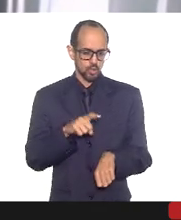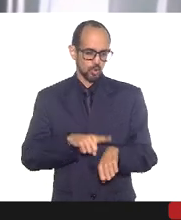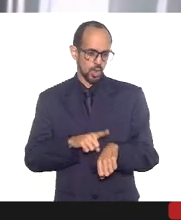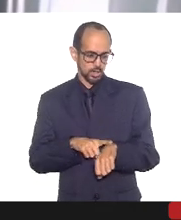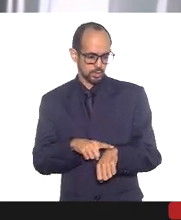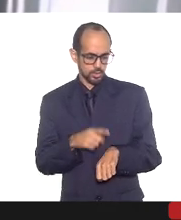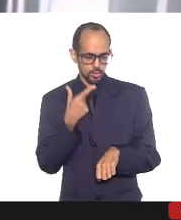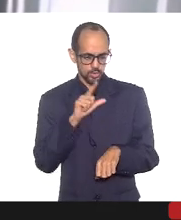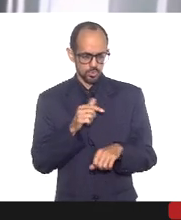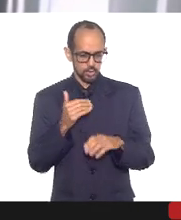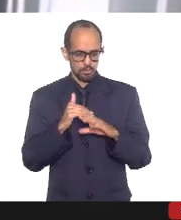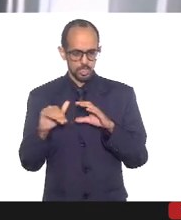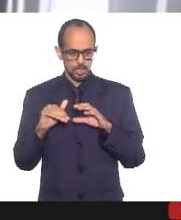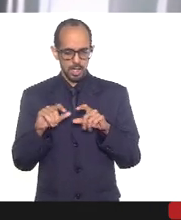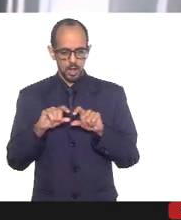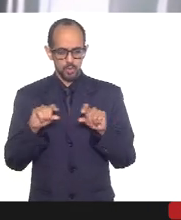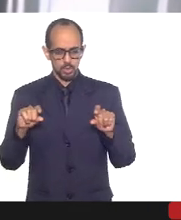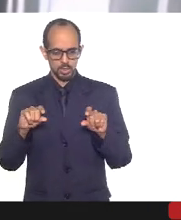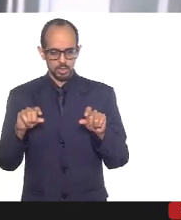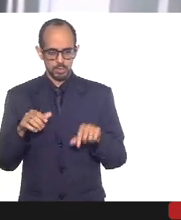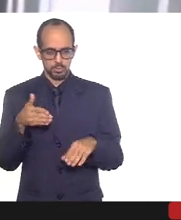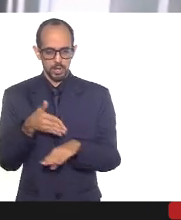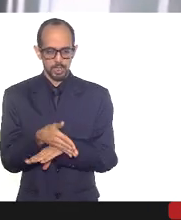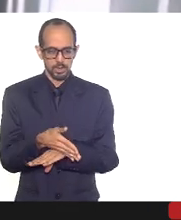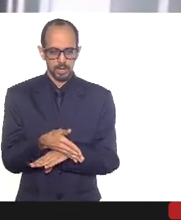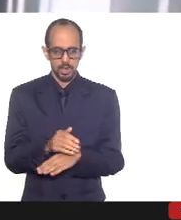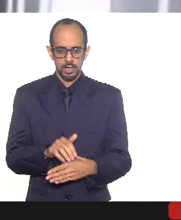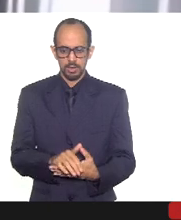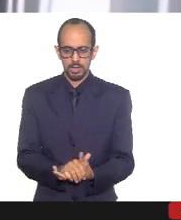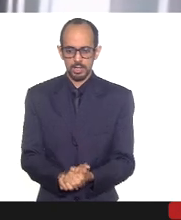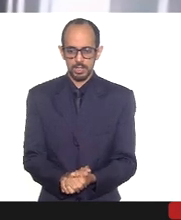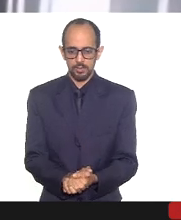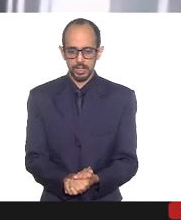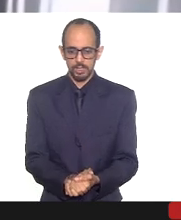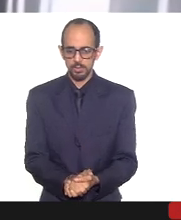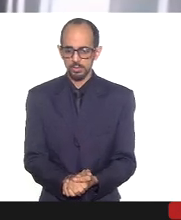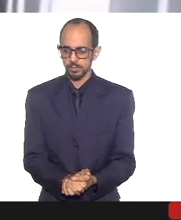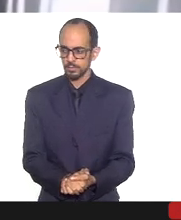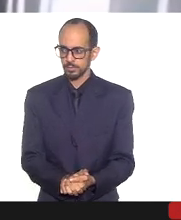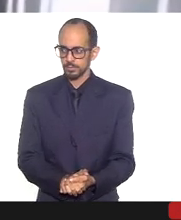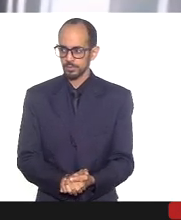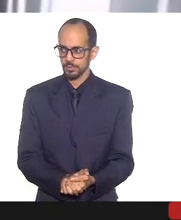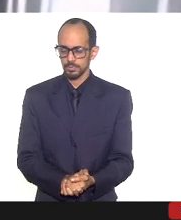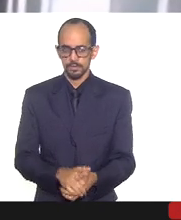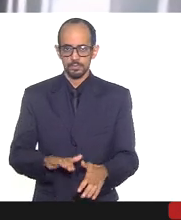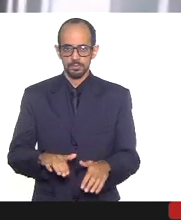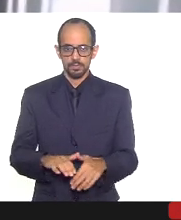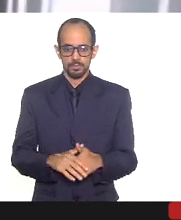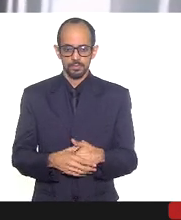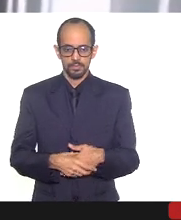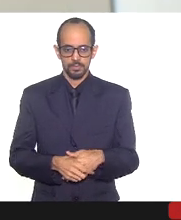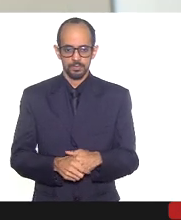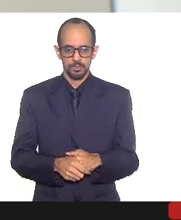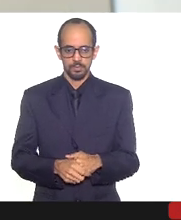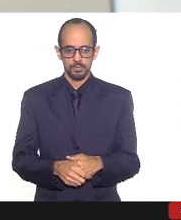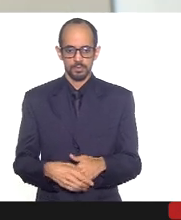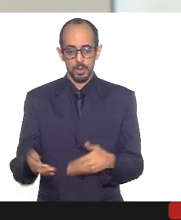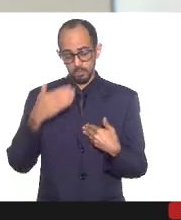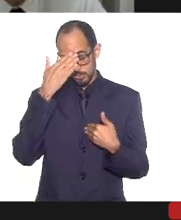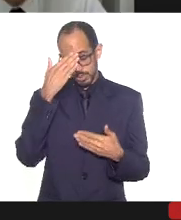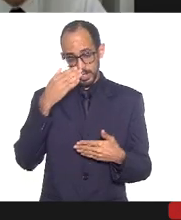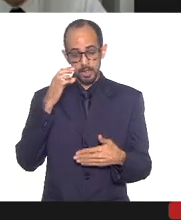chegar o link a todo mundo, e mais uma vez transmito aqui os meus cumprimentos e o meu abraço ao secretário Conte Bittencourt. Obrigado, deputado